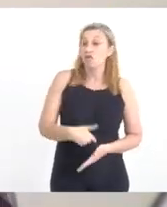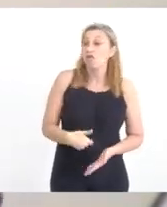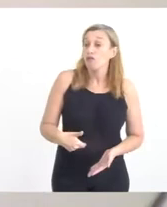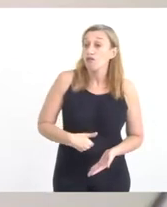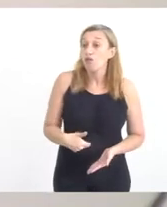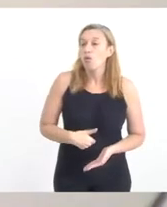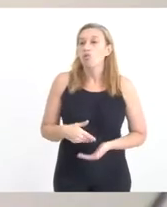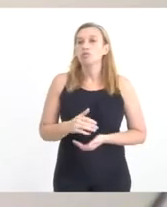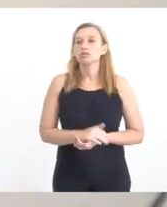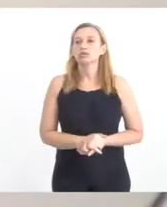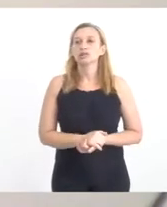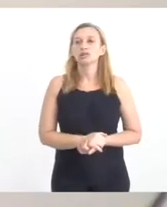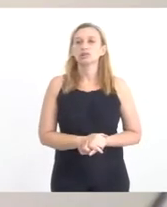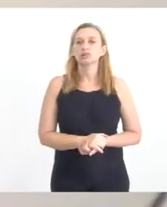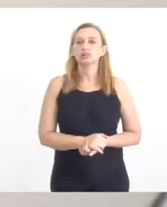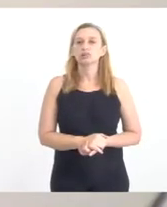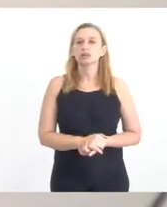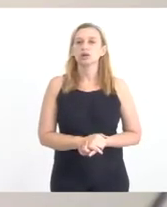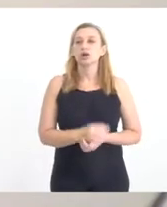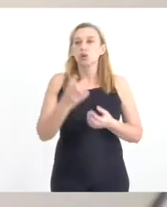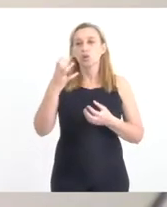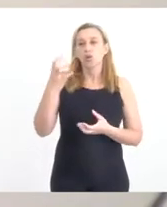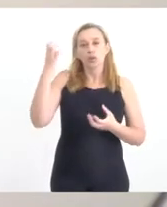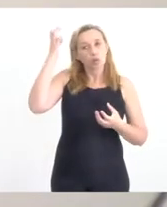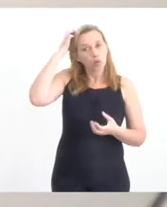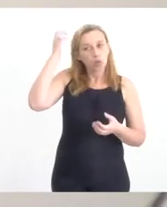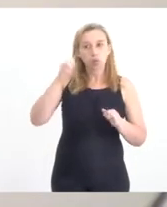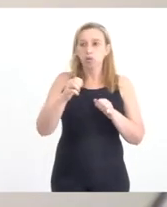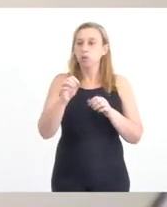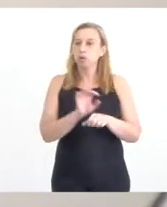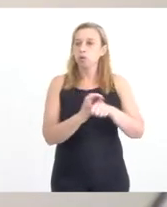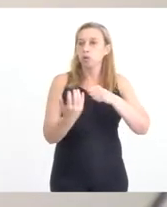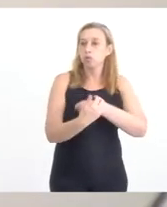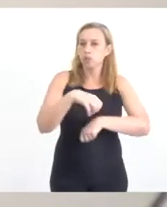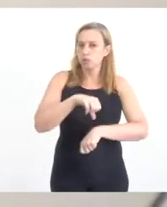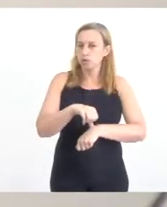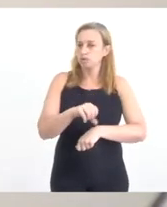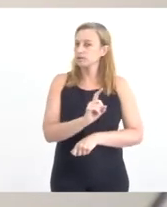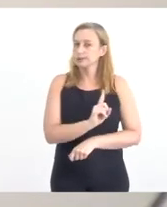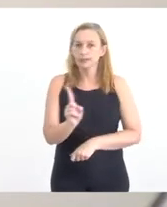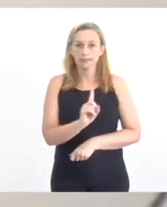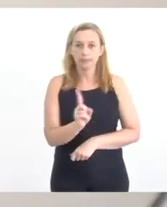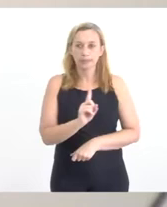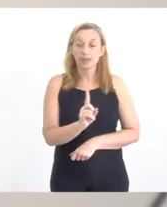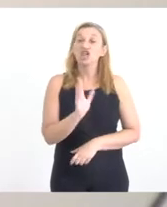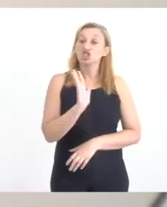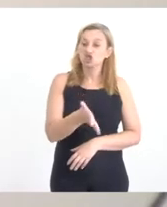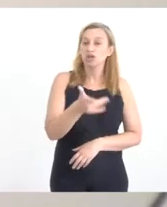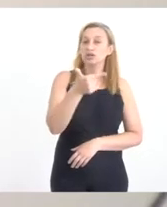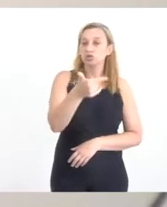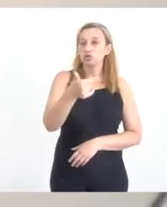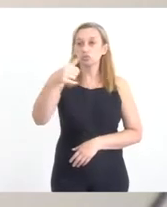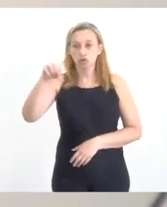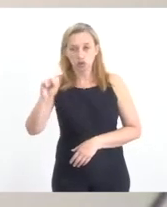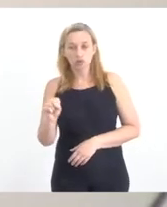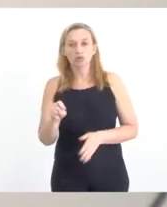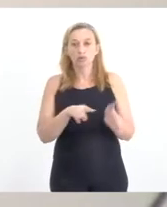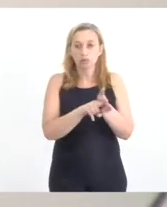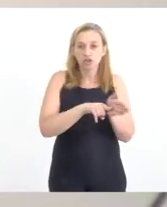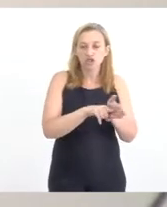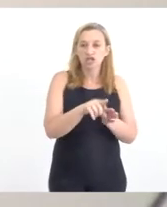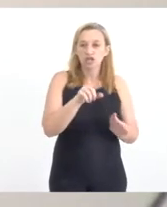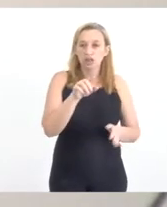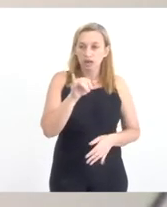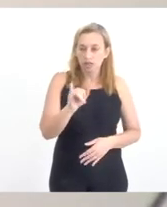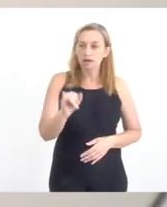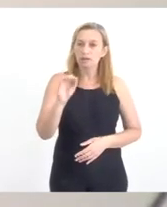de que ela não é causada pela convide tá com vídeo não trouxe a forma do Brasil a gente já em 2018 teve uma pesquisa no